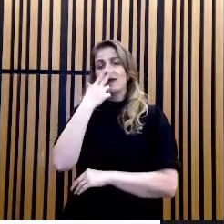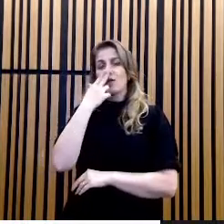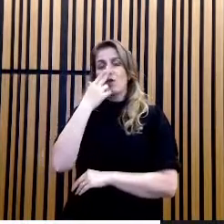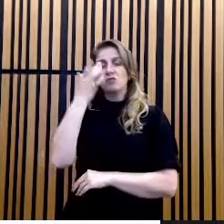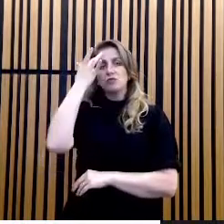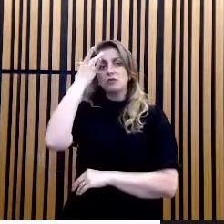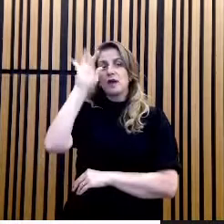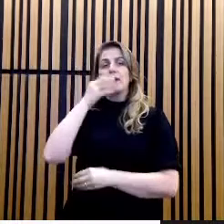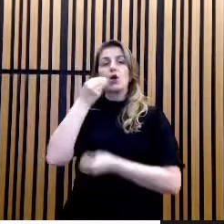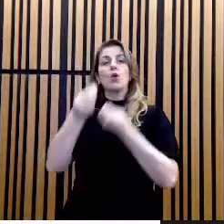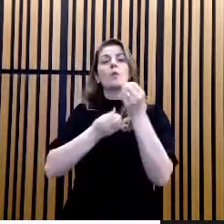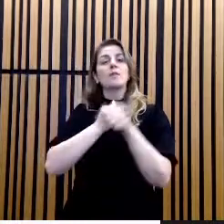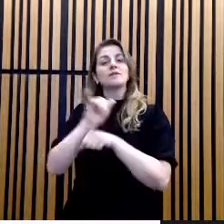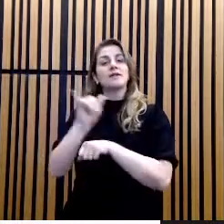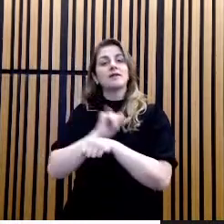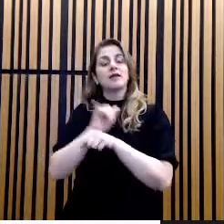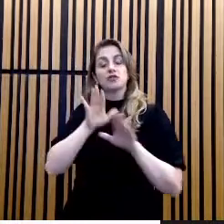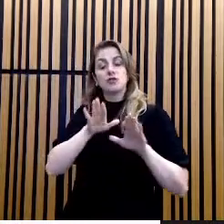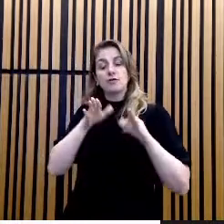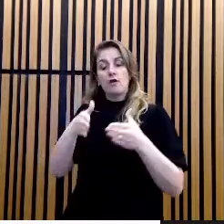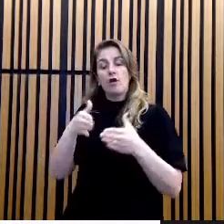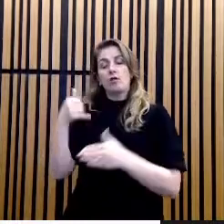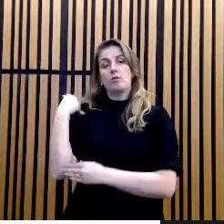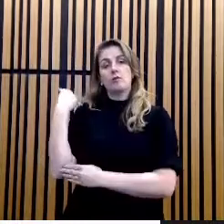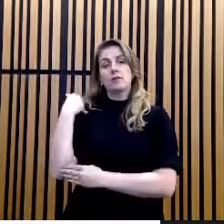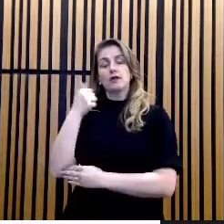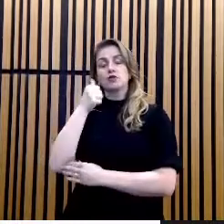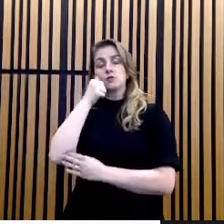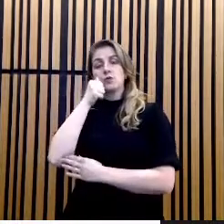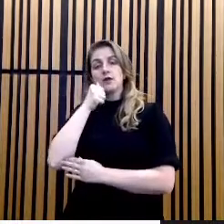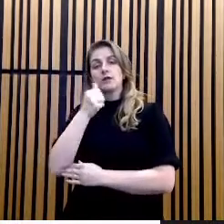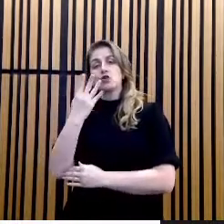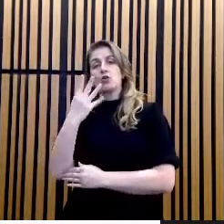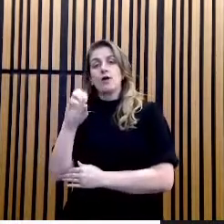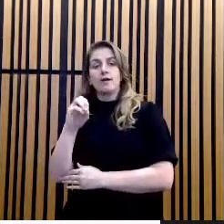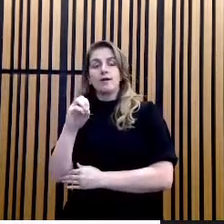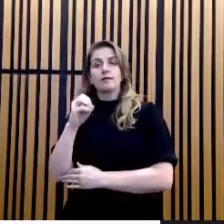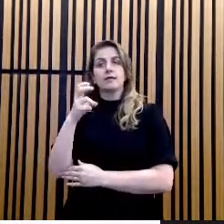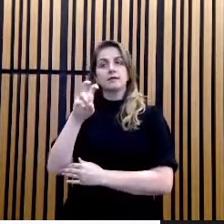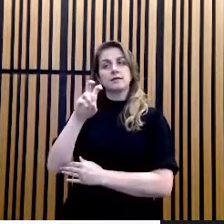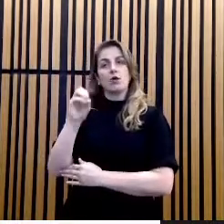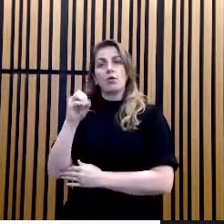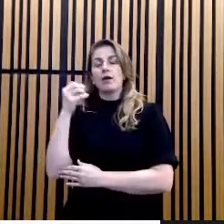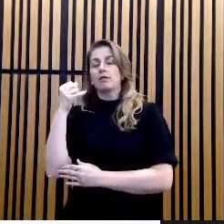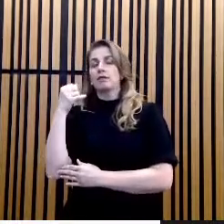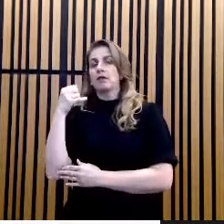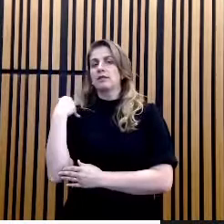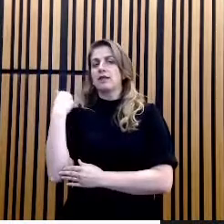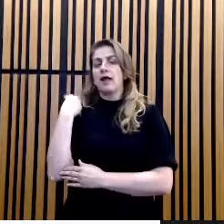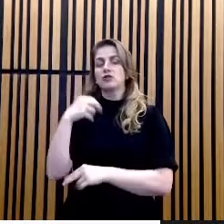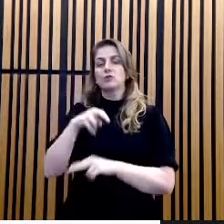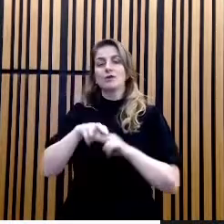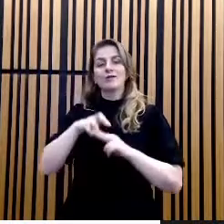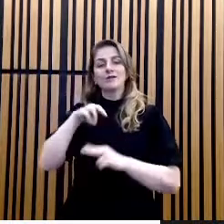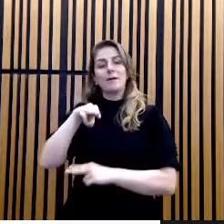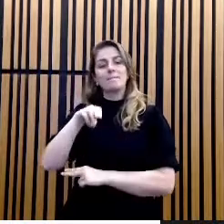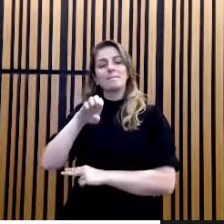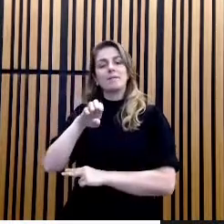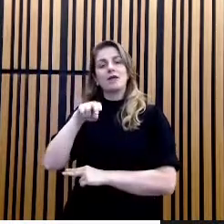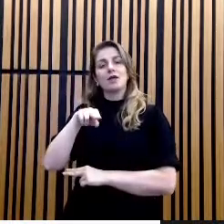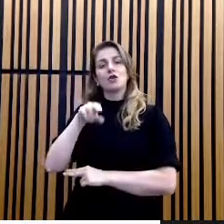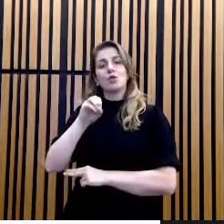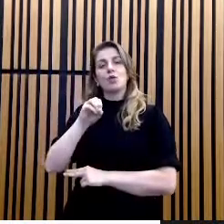com a gente. Olha que loucura. E existe um estereótipo da mulher de 50 anos, da mulher da menopausa, que é